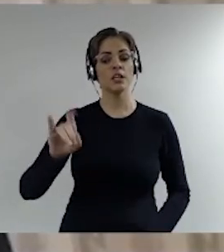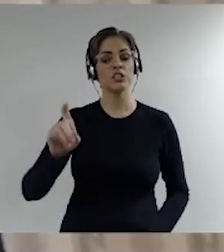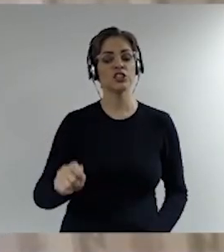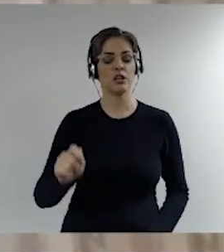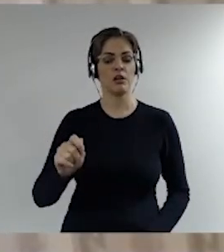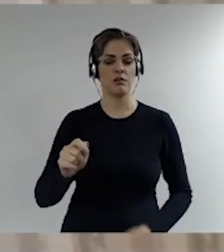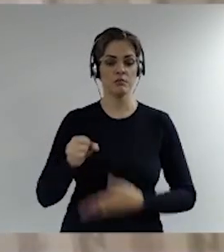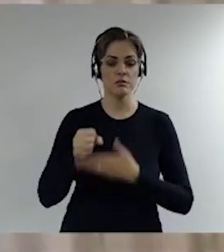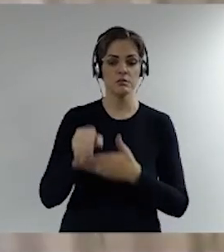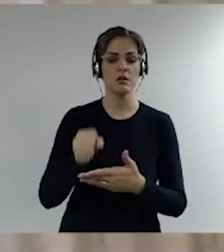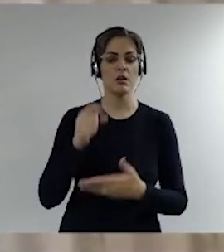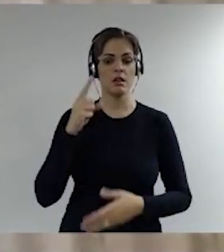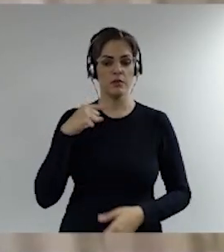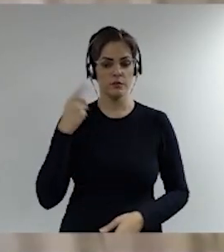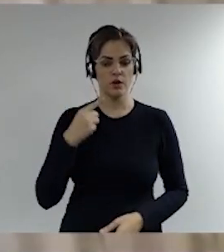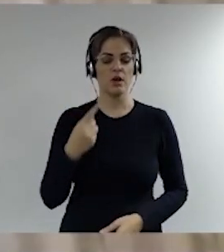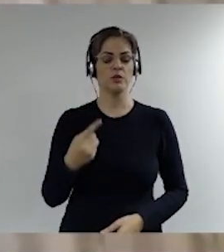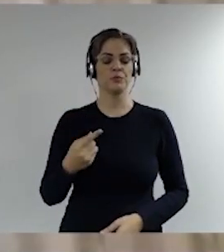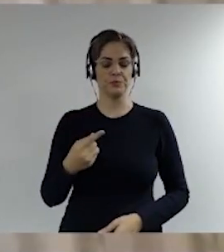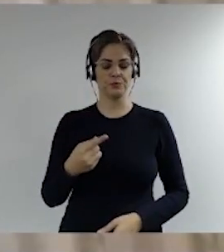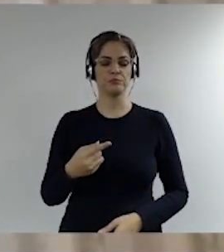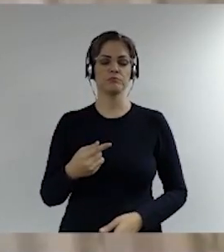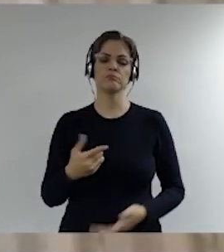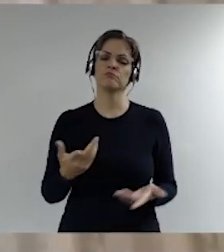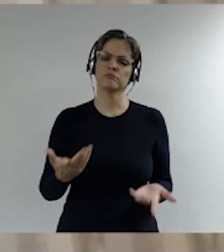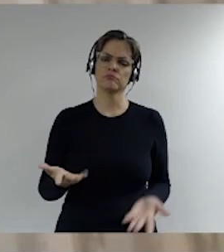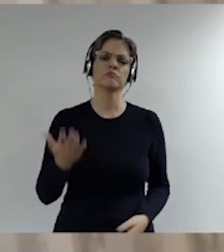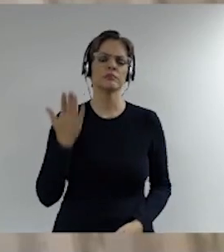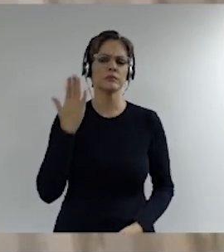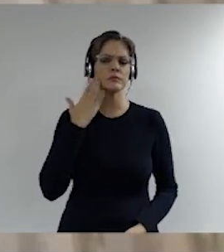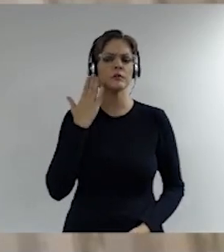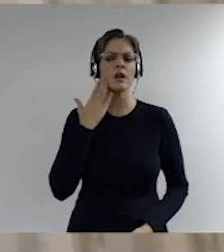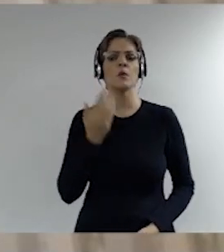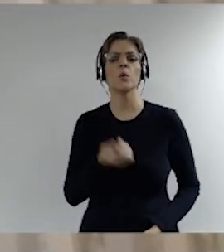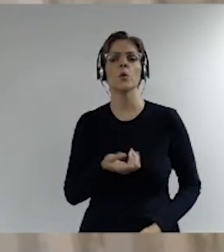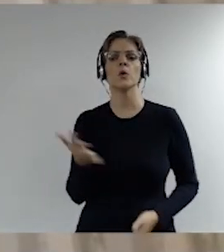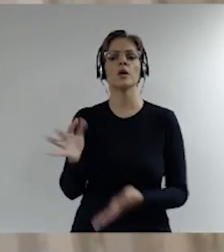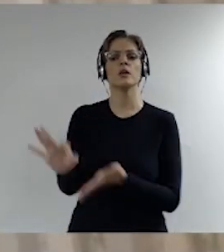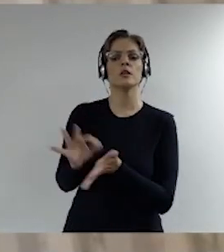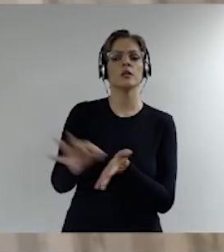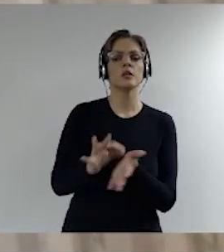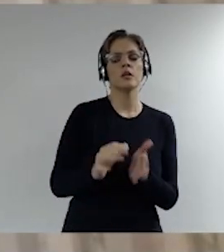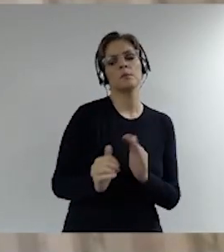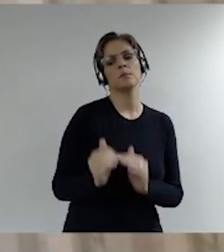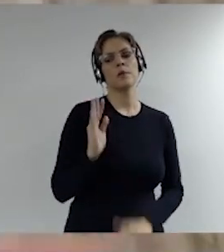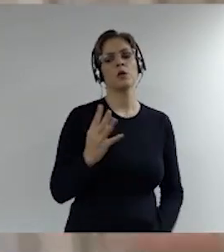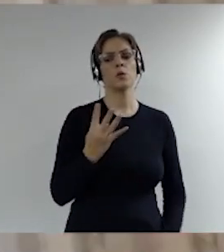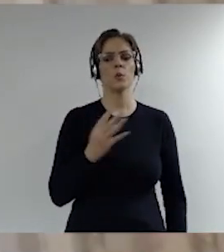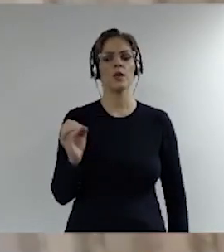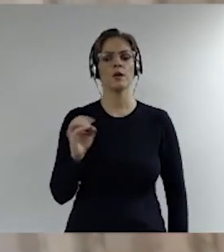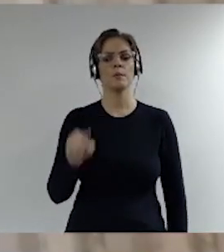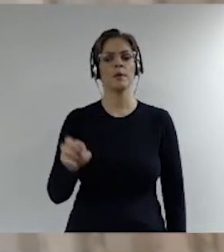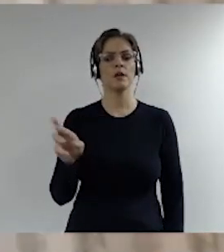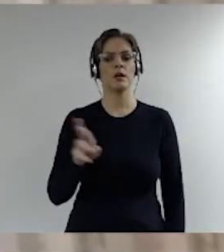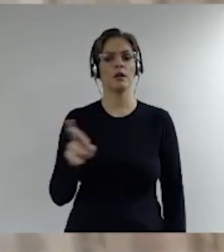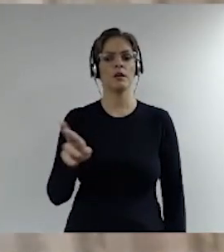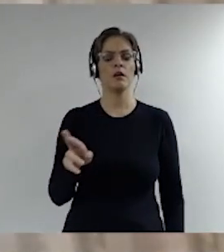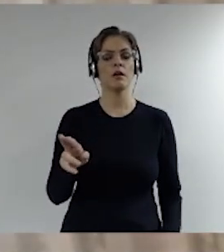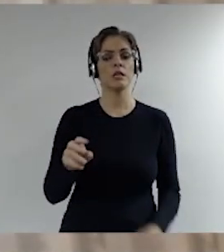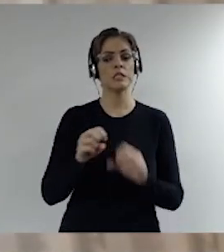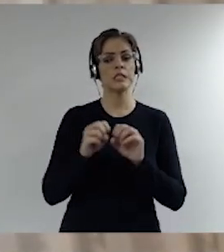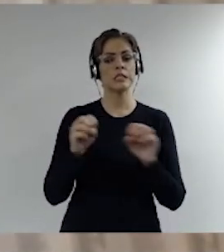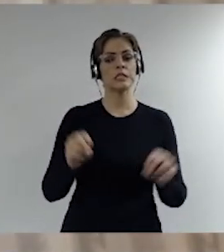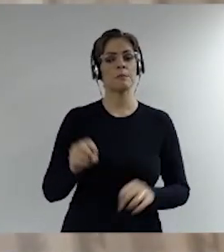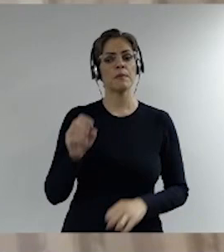bem verdade que nós temos uma quantidade aqui de inscritos, né? Ultrapassamos já R$400 mil e no sistema federativo,